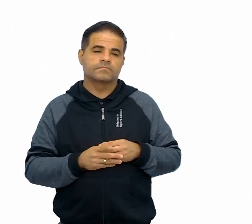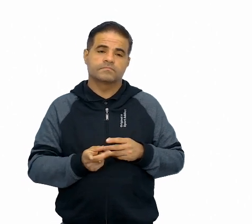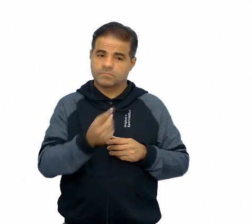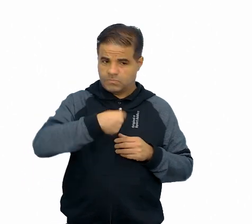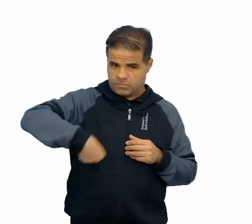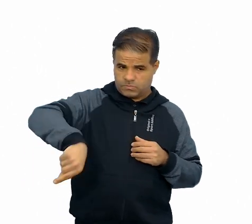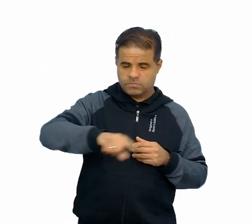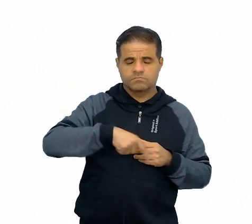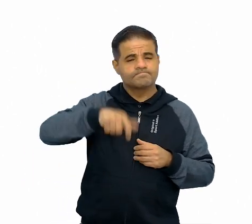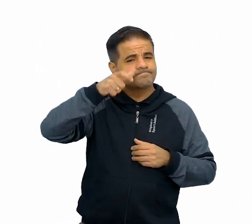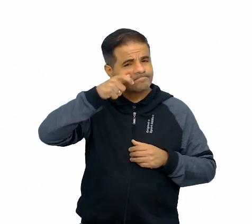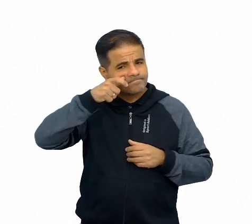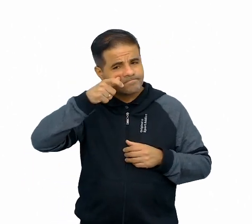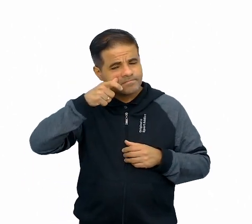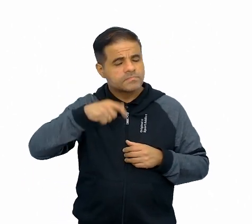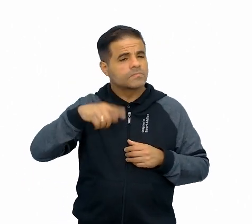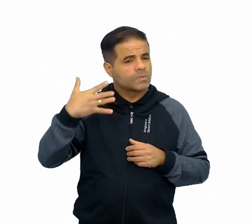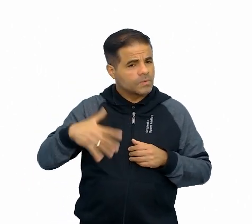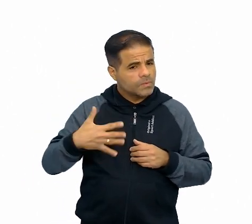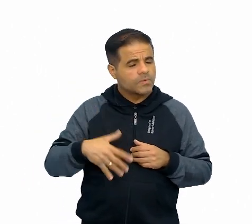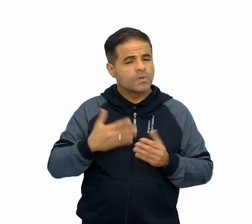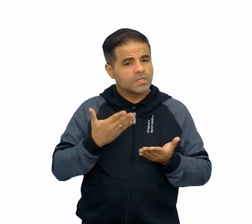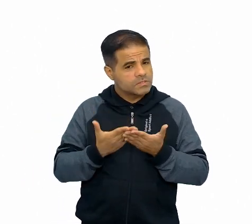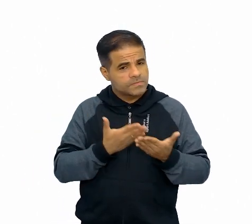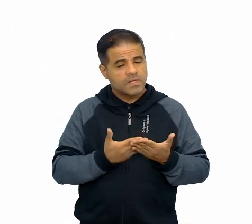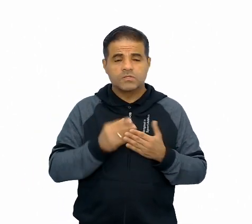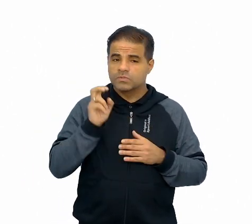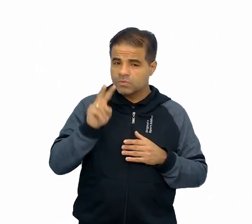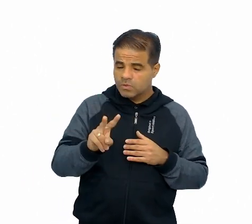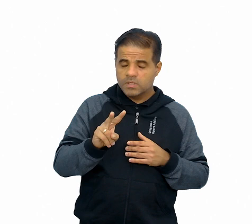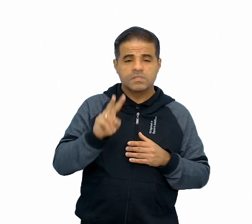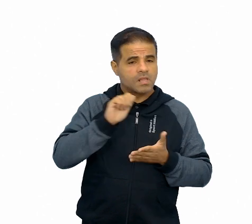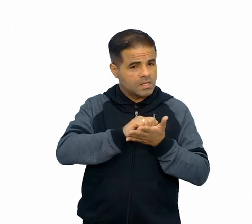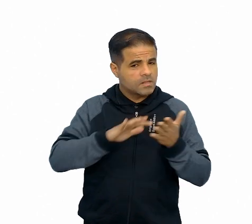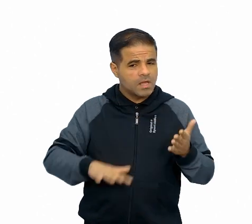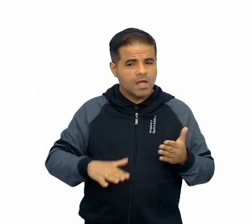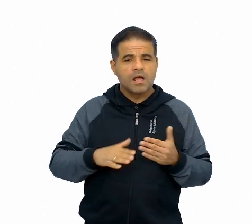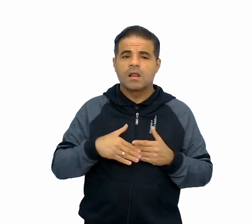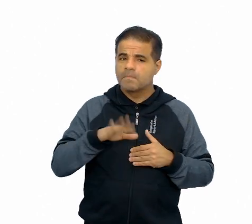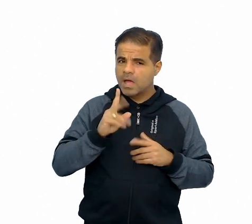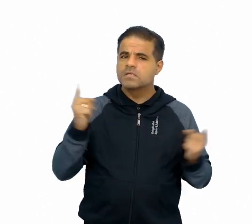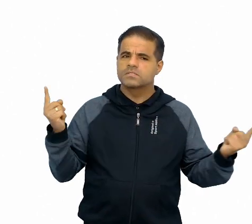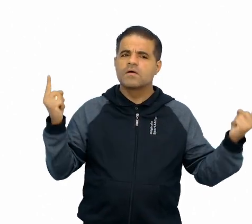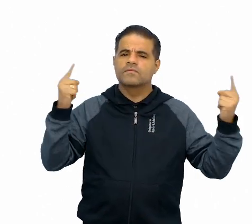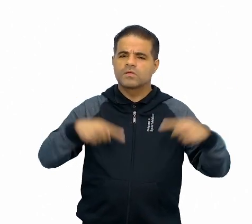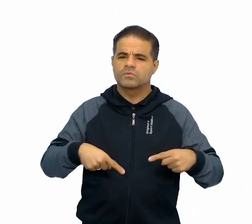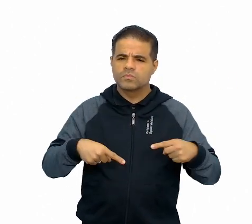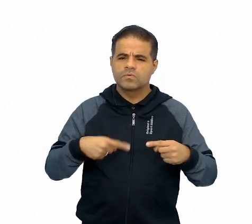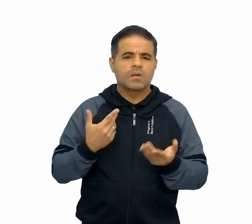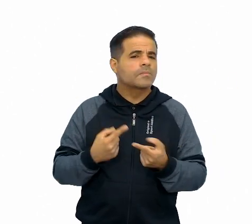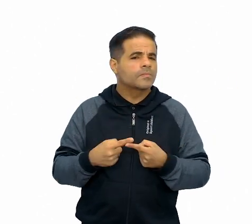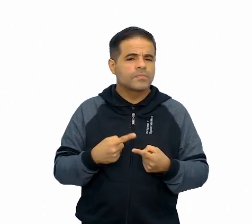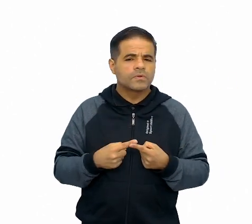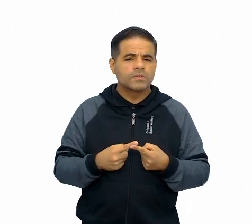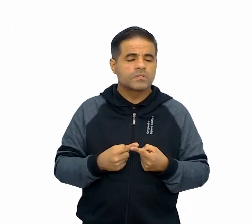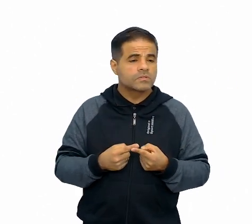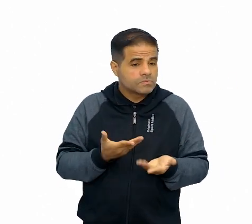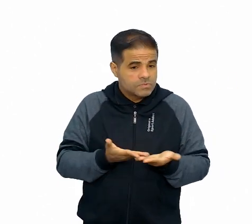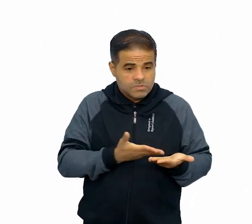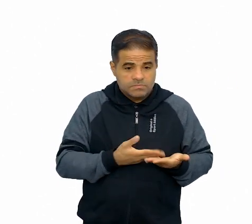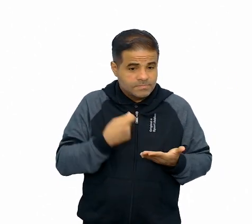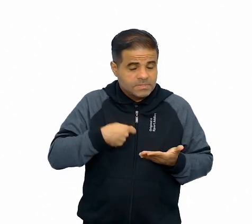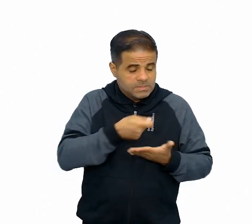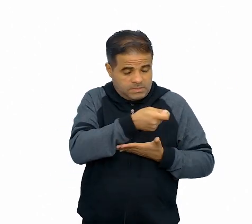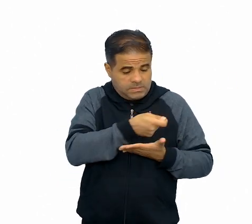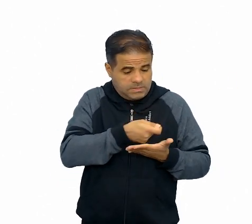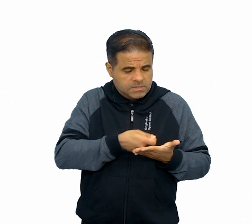nós observemos, né, o quanto a atividade 2, ela é bem mais desafiadora, porque os estudantes terão de escrever uma